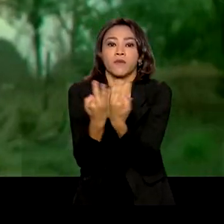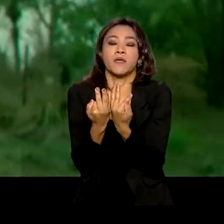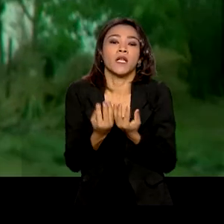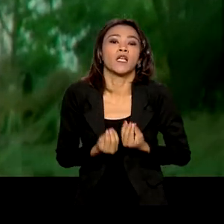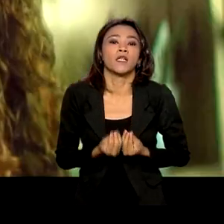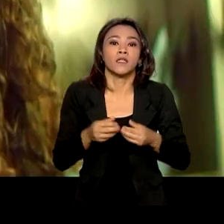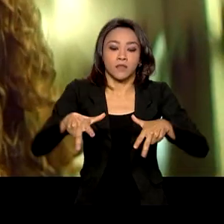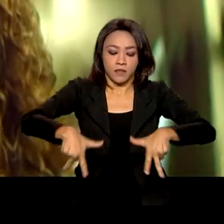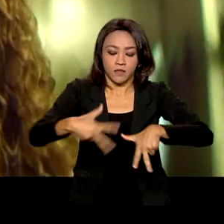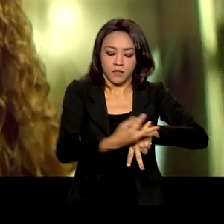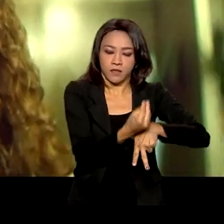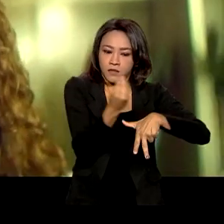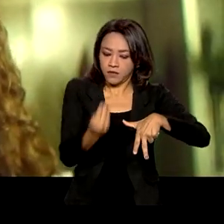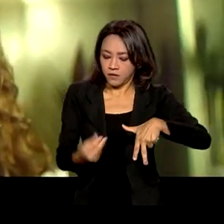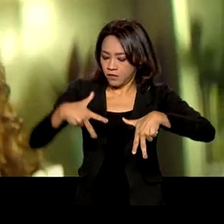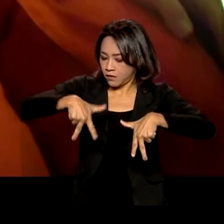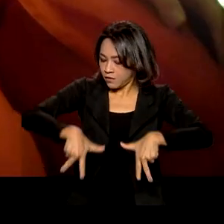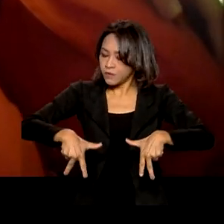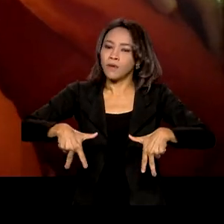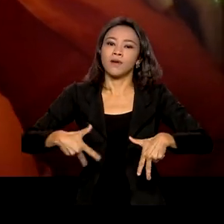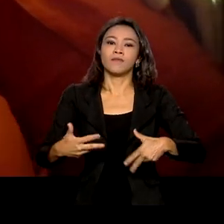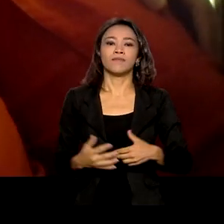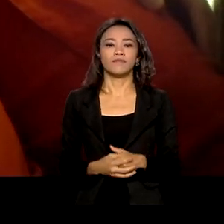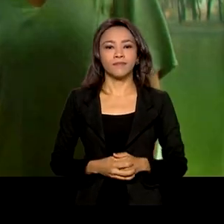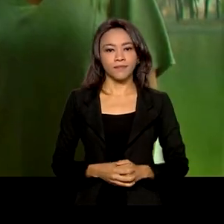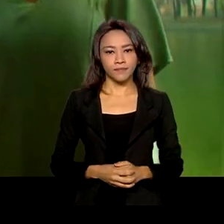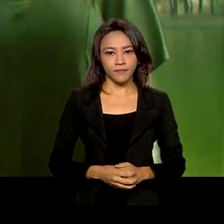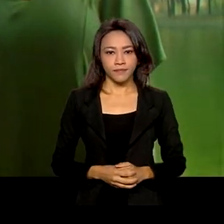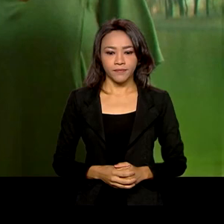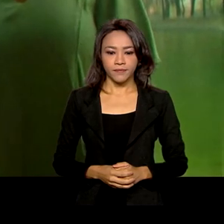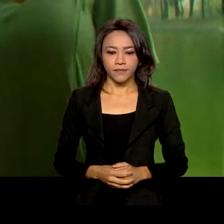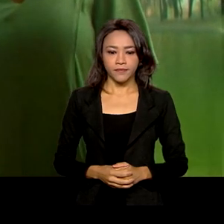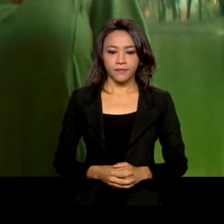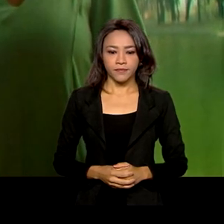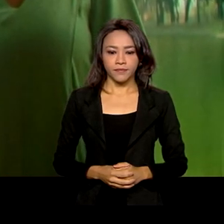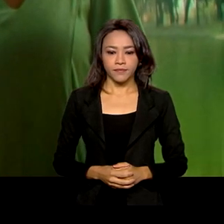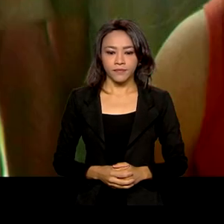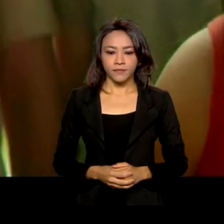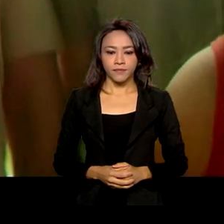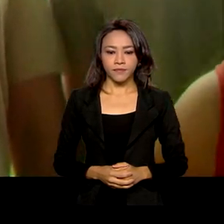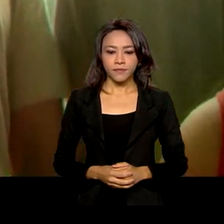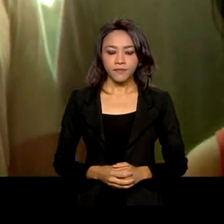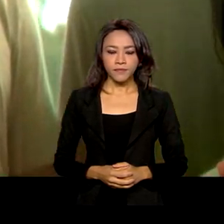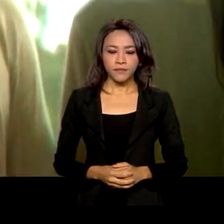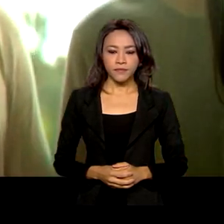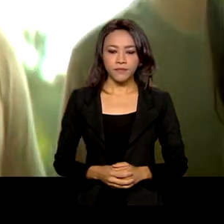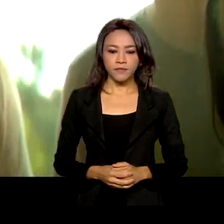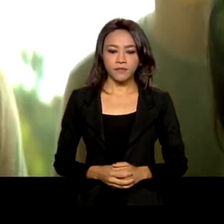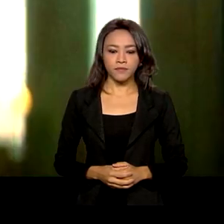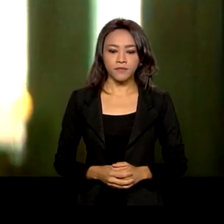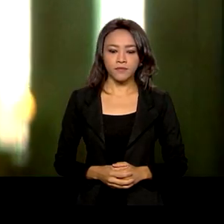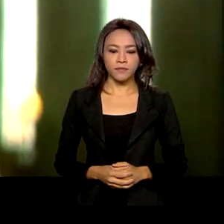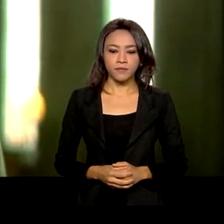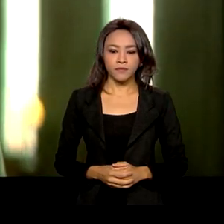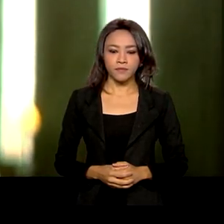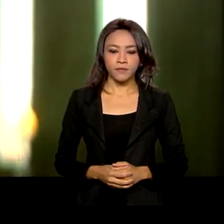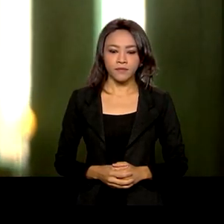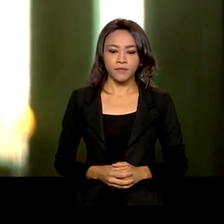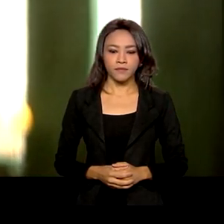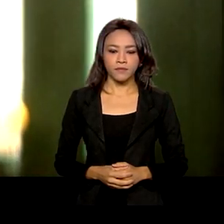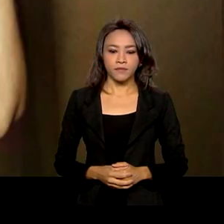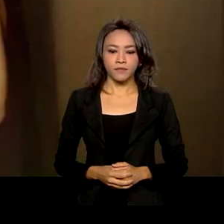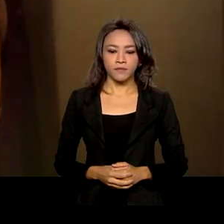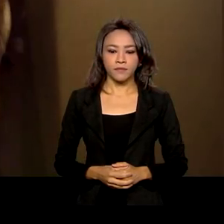de órgãos. Deixa o mundo todo saber, para o amor florescer, deixa a